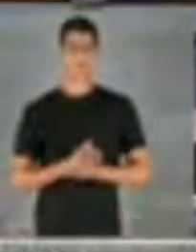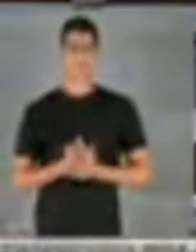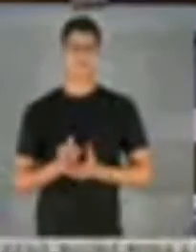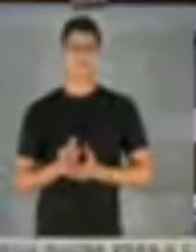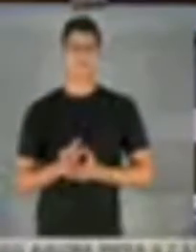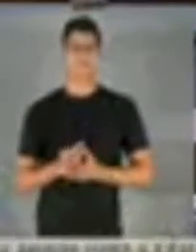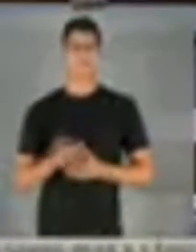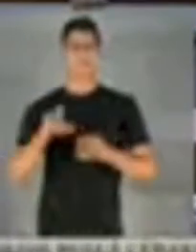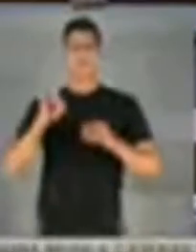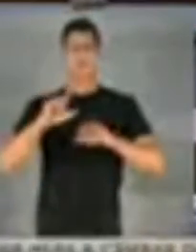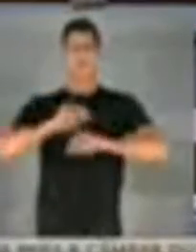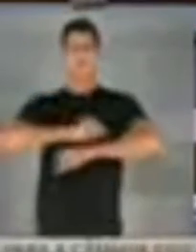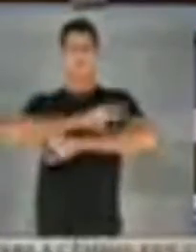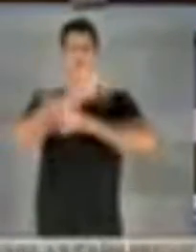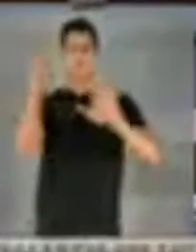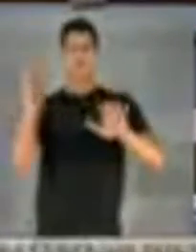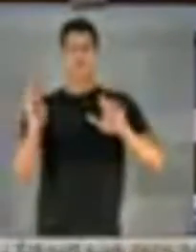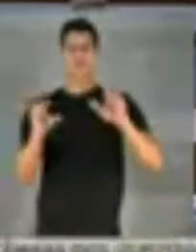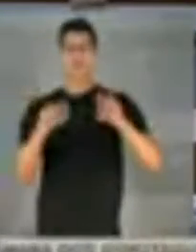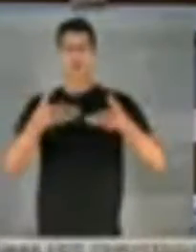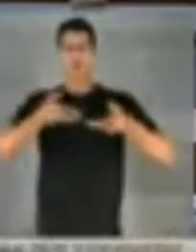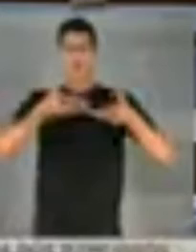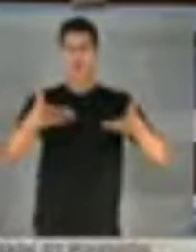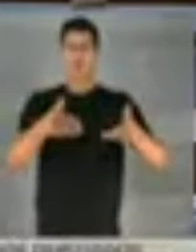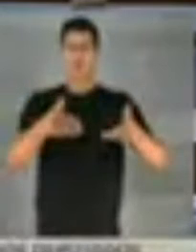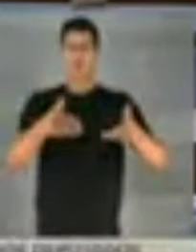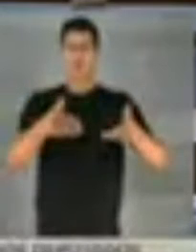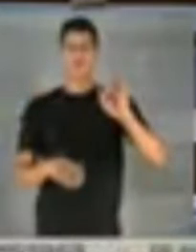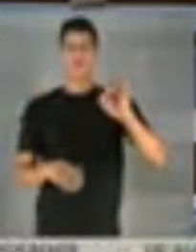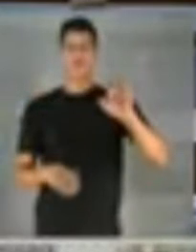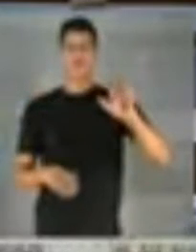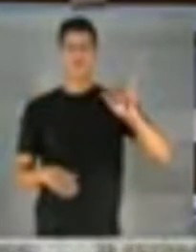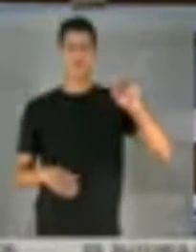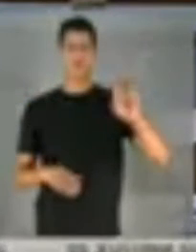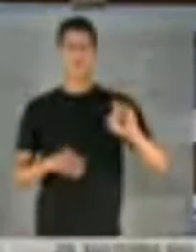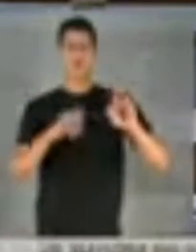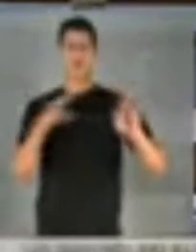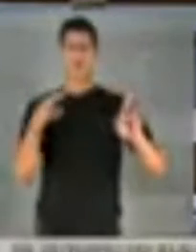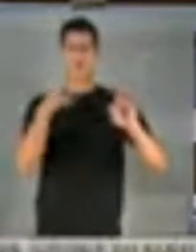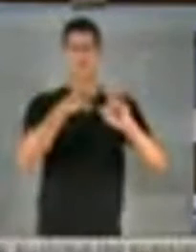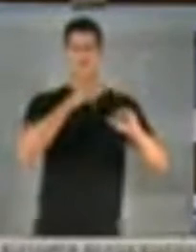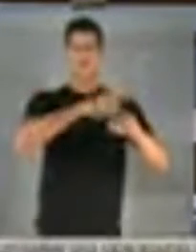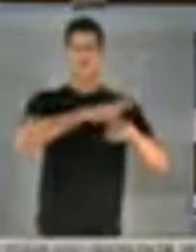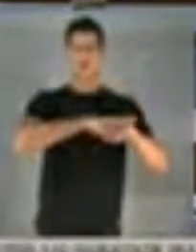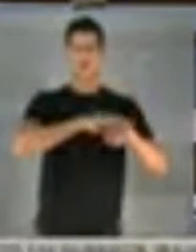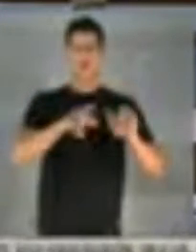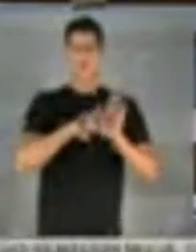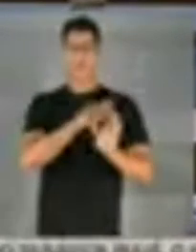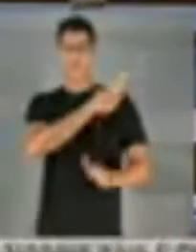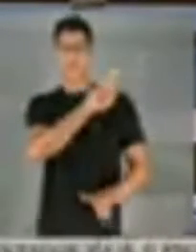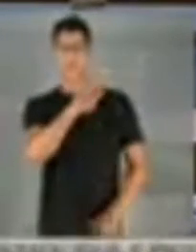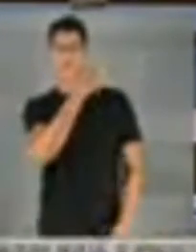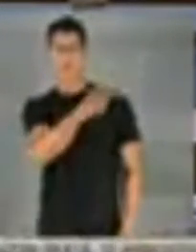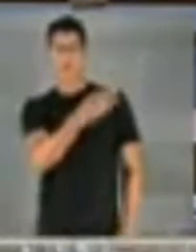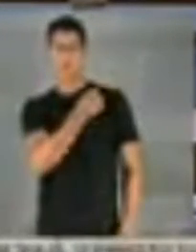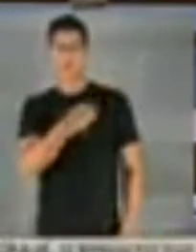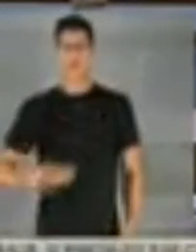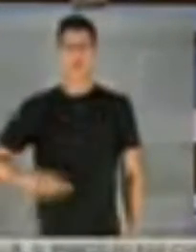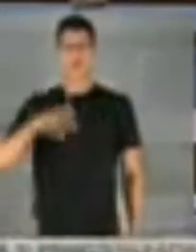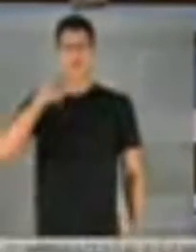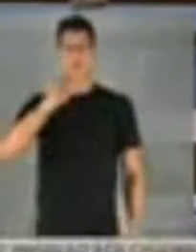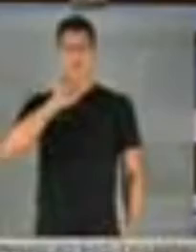para esclarecimento, a solicitação de convocação do senhor Felipe Martins se dá pela referência que foi feita ao nome dele pelo ministro